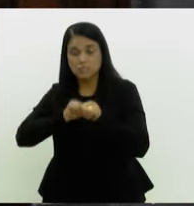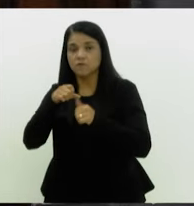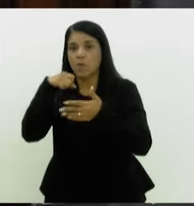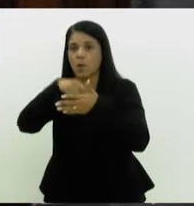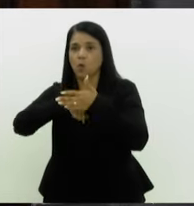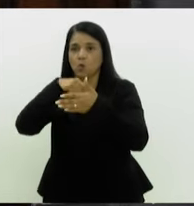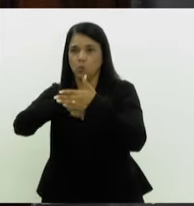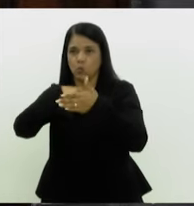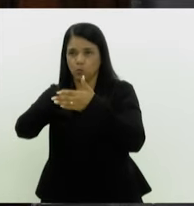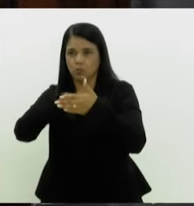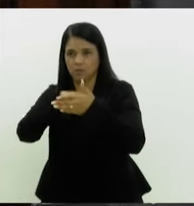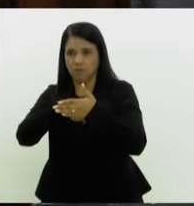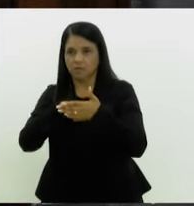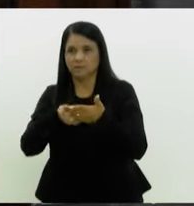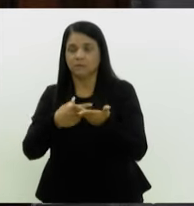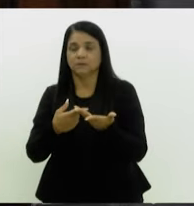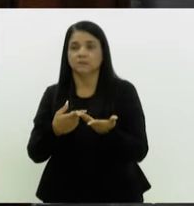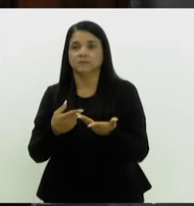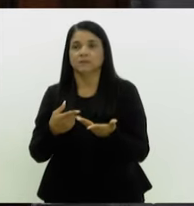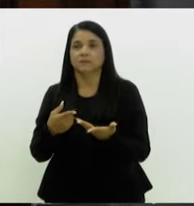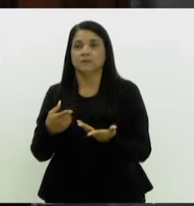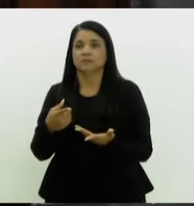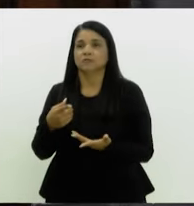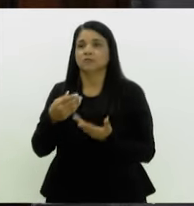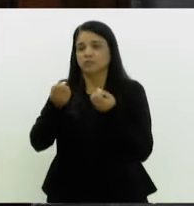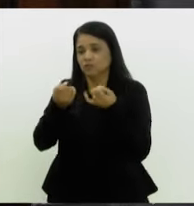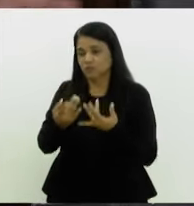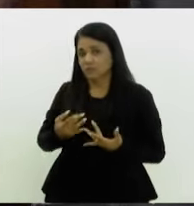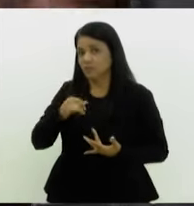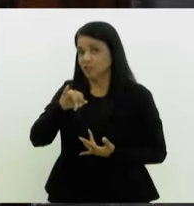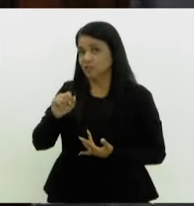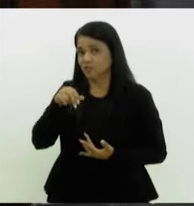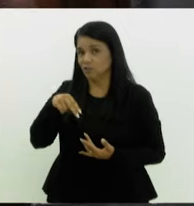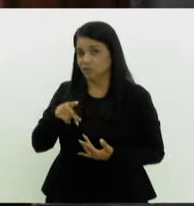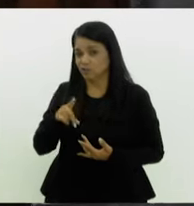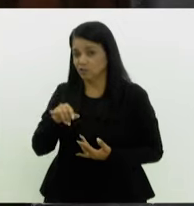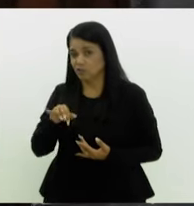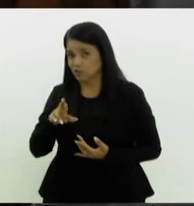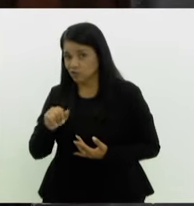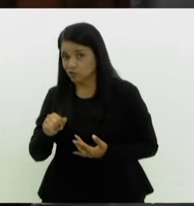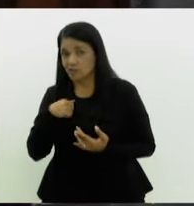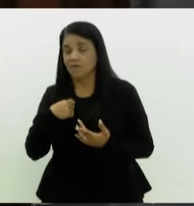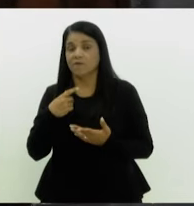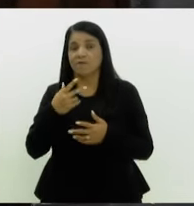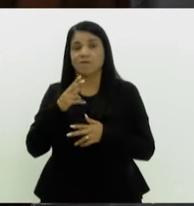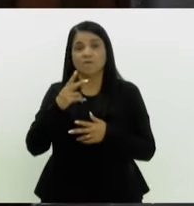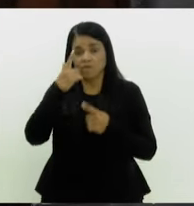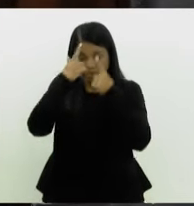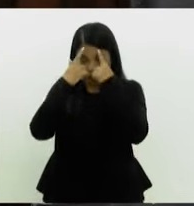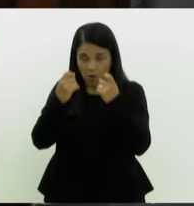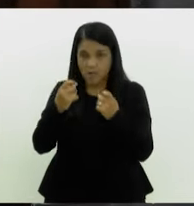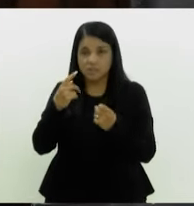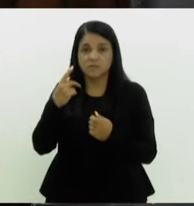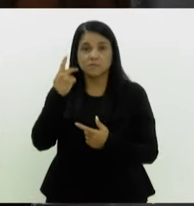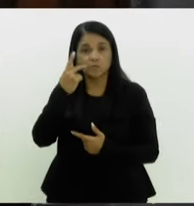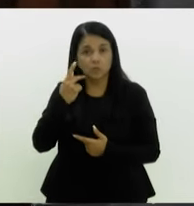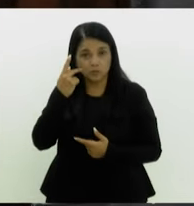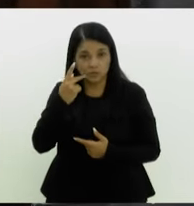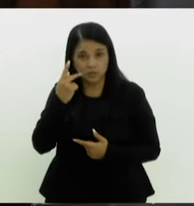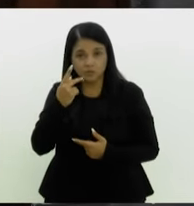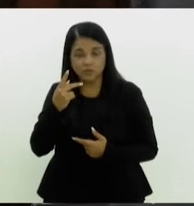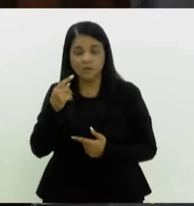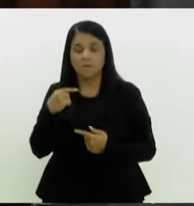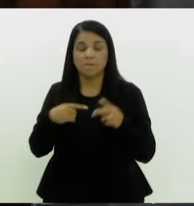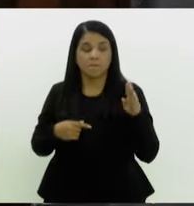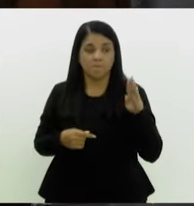fora quando a gente começa Jandir a falar de determinadas coisas de violência política Bené enche o Olho d'Água e ela